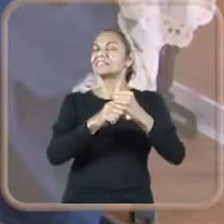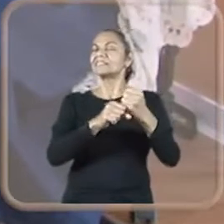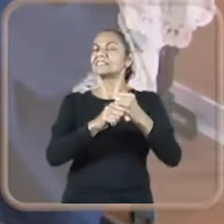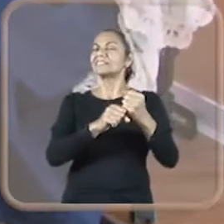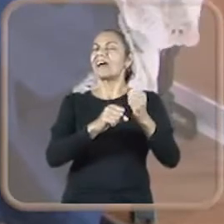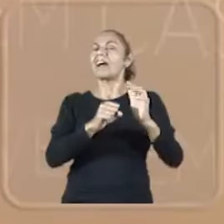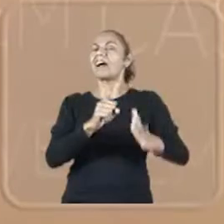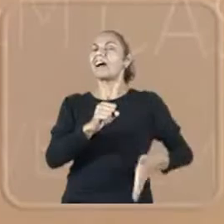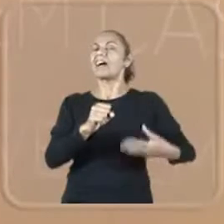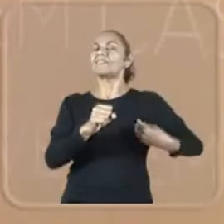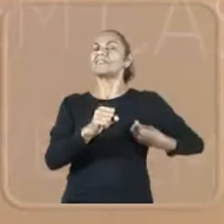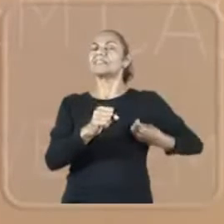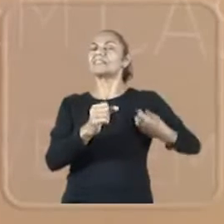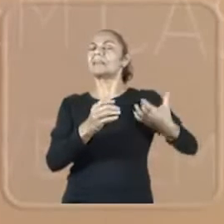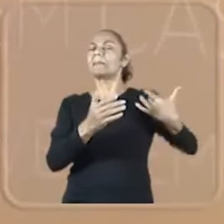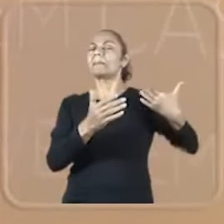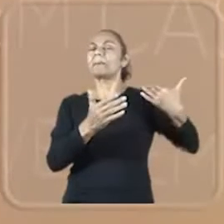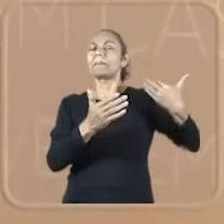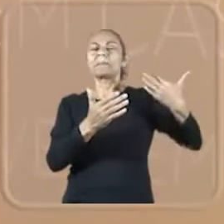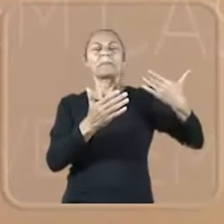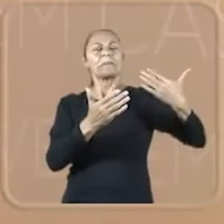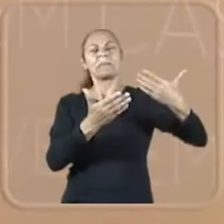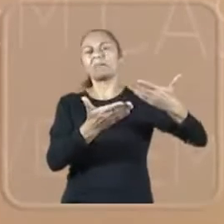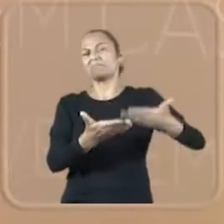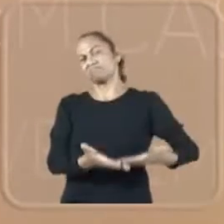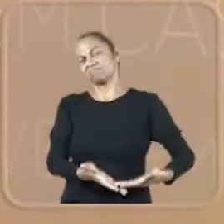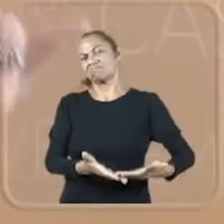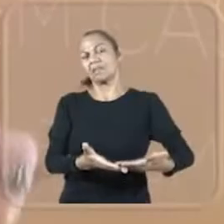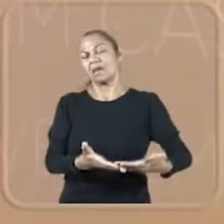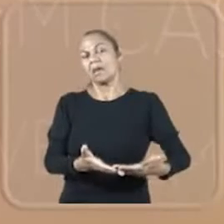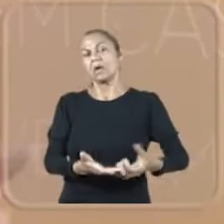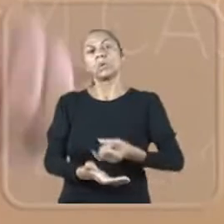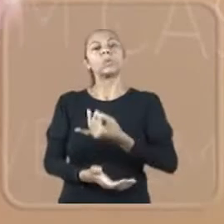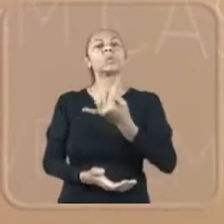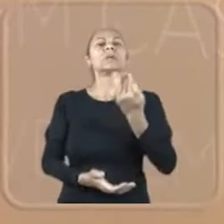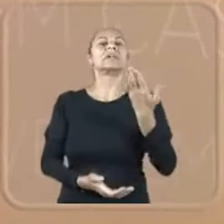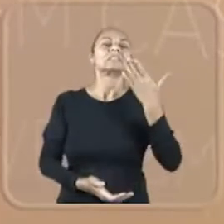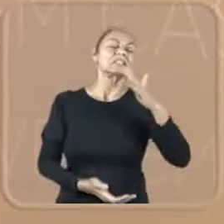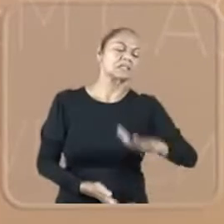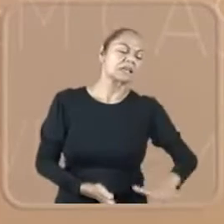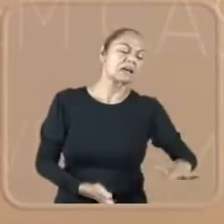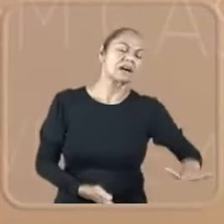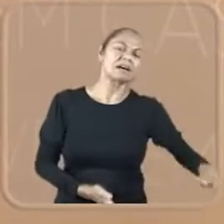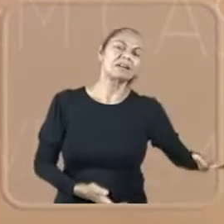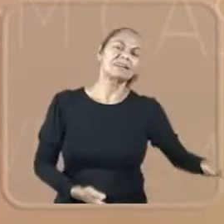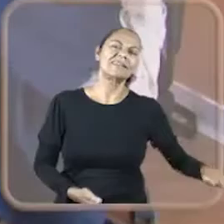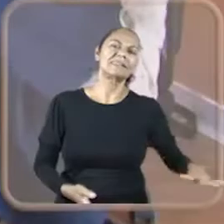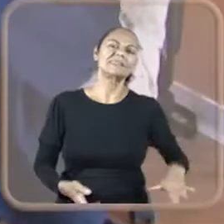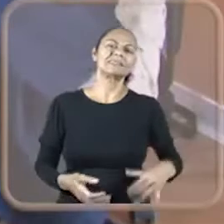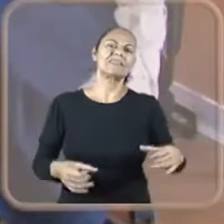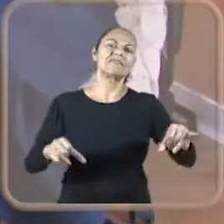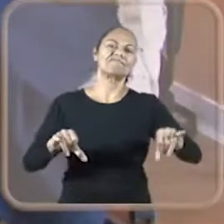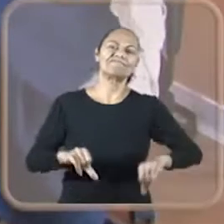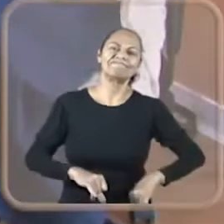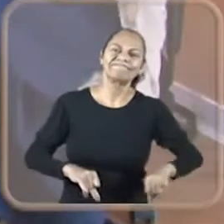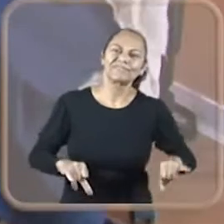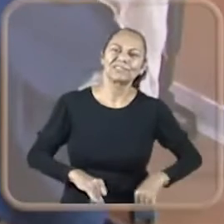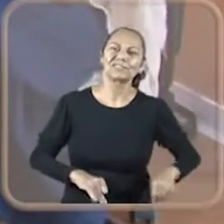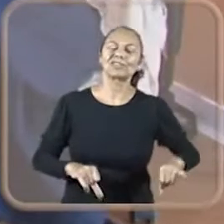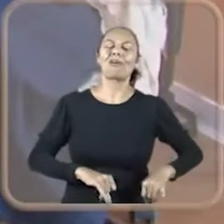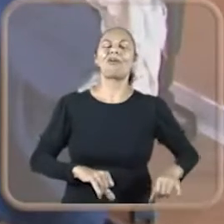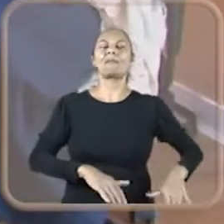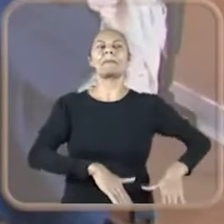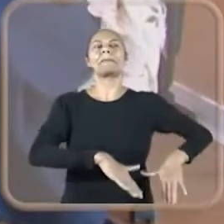vida. Né? Quantas crianças e adolescentes nós são vítimas de violência em casa, ou são vítimas de bullying, ou sofreram algum